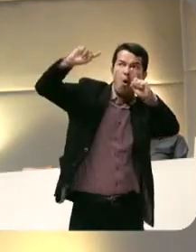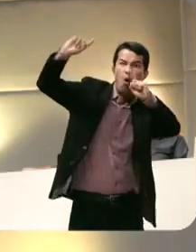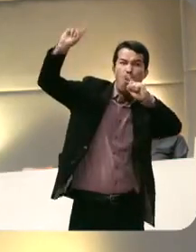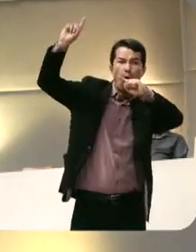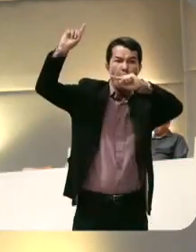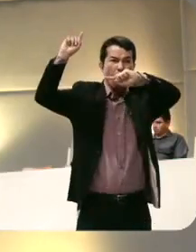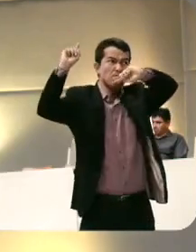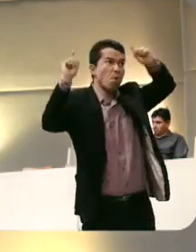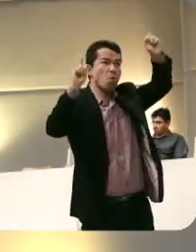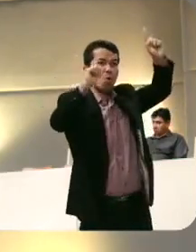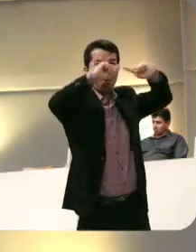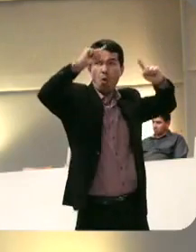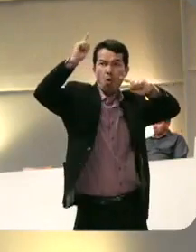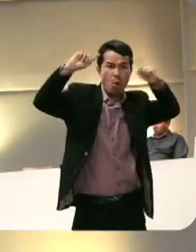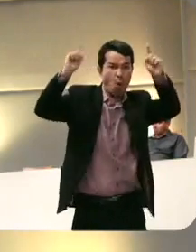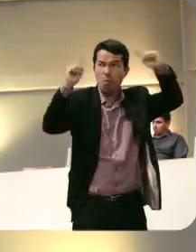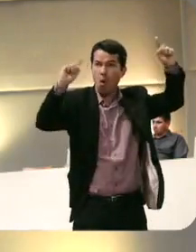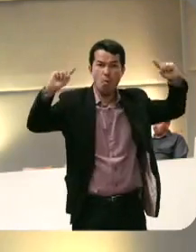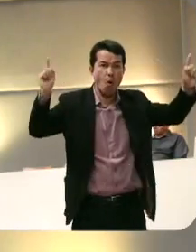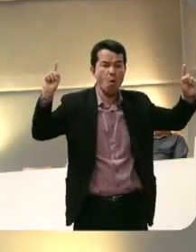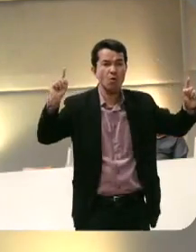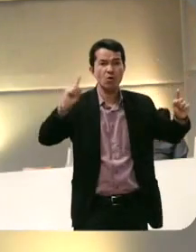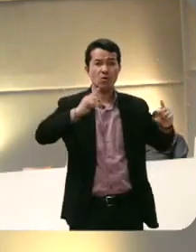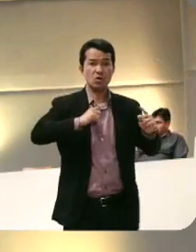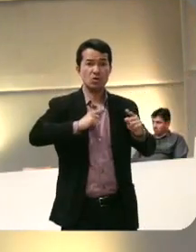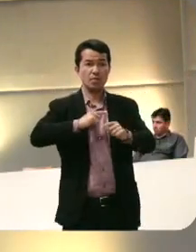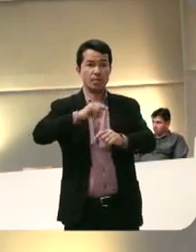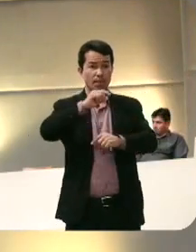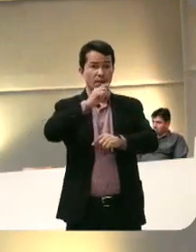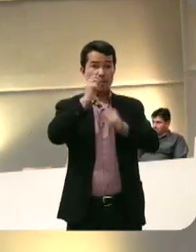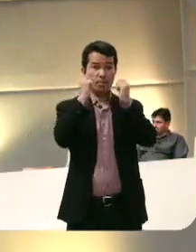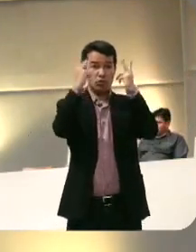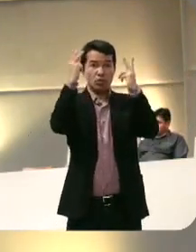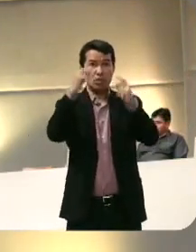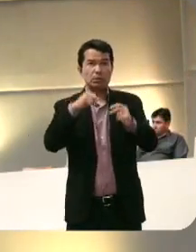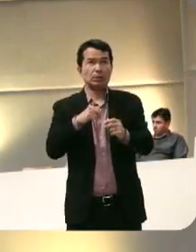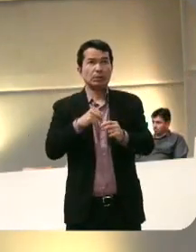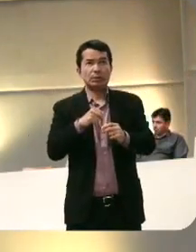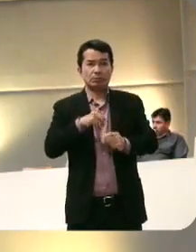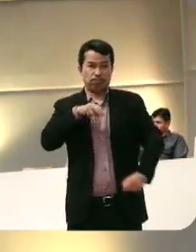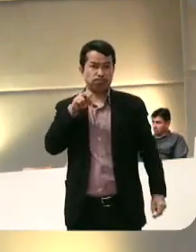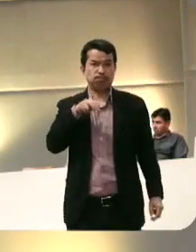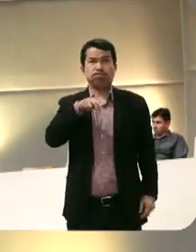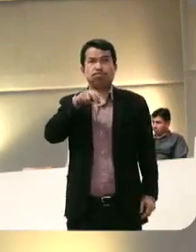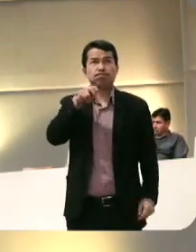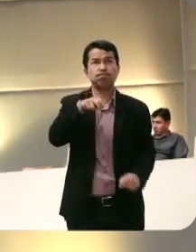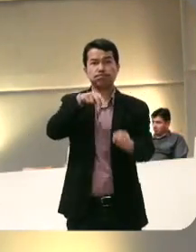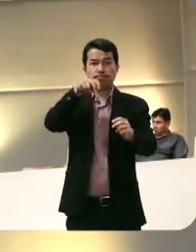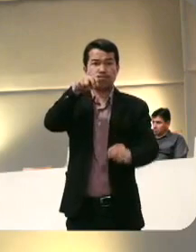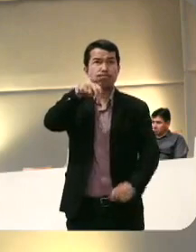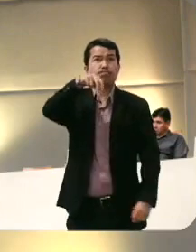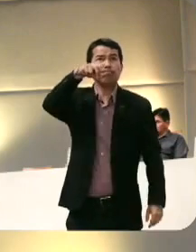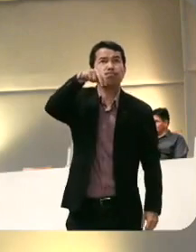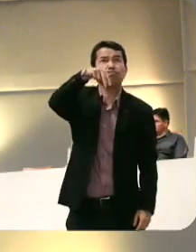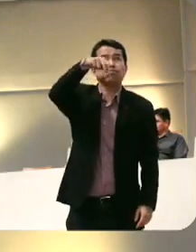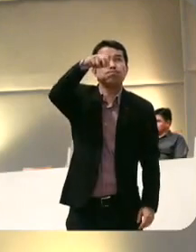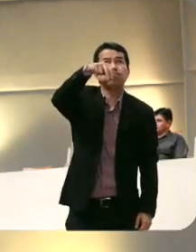povo. Moisés então sobe o Sinai. Quando ele chega no alto da montanha,